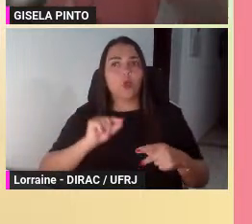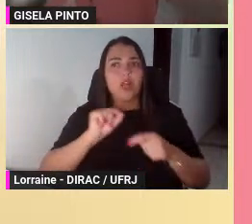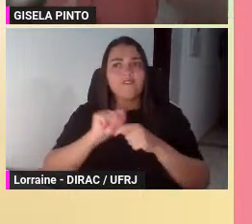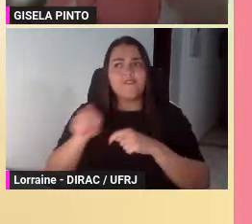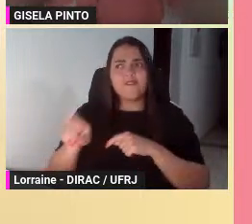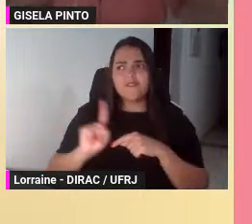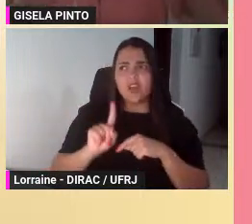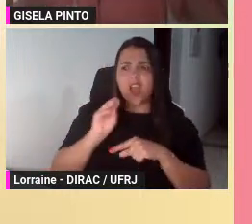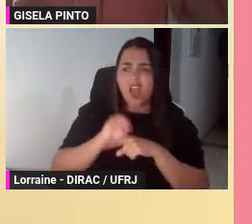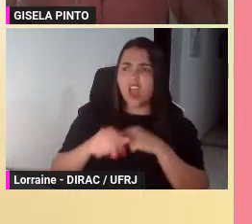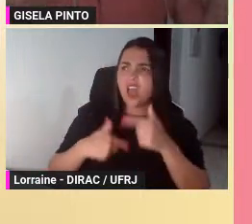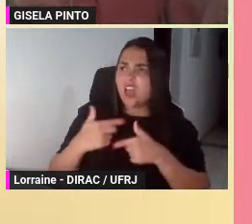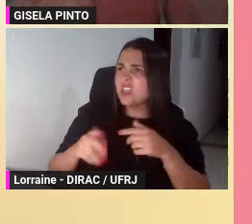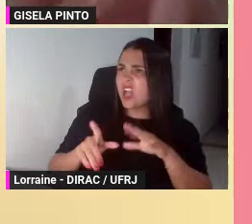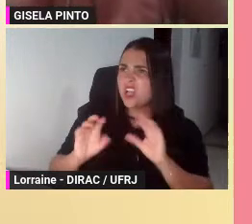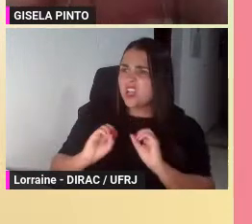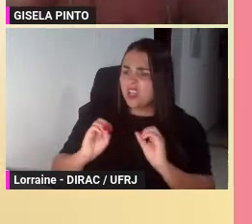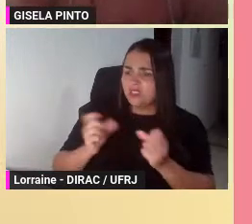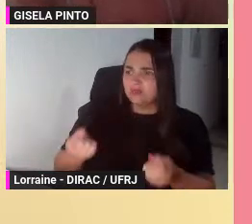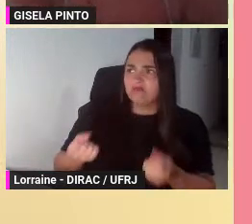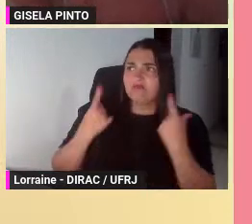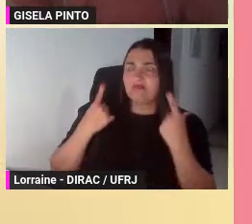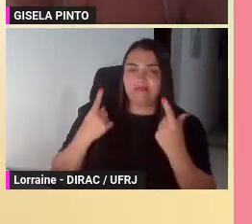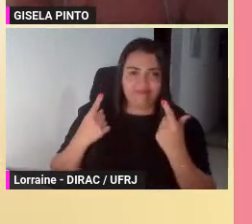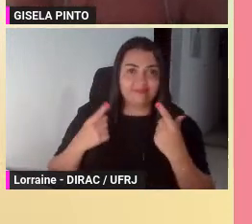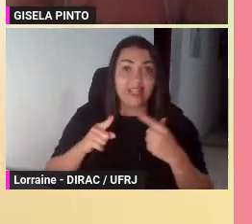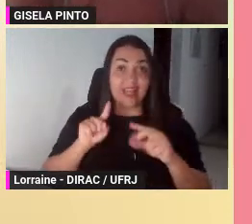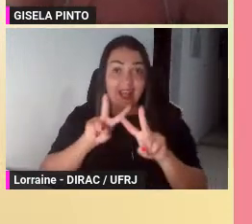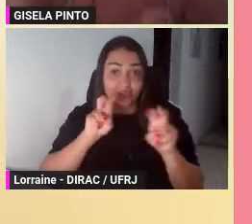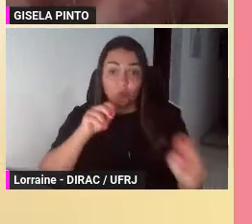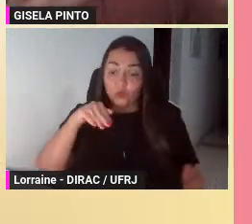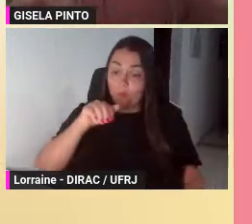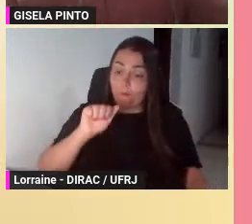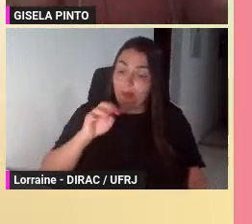a ideia da maternagem está muito ligada a